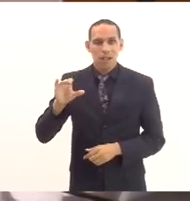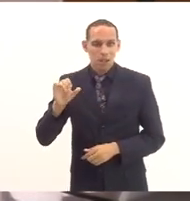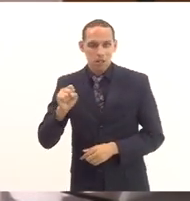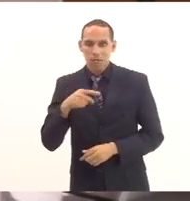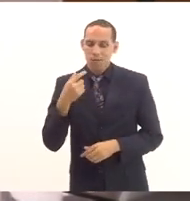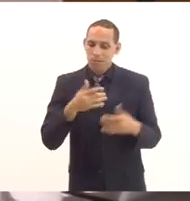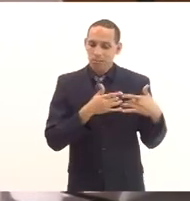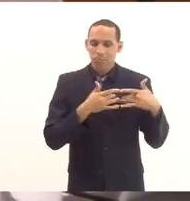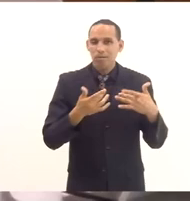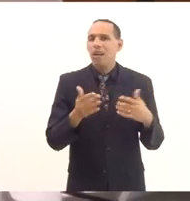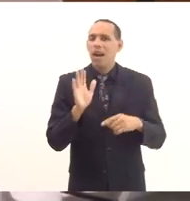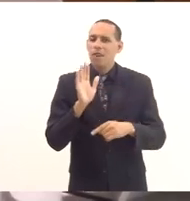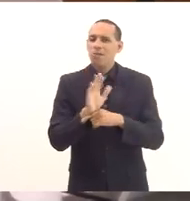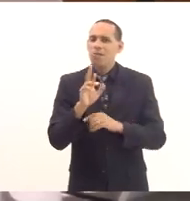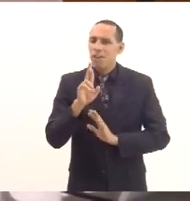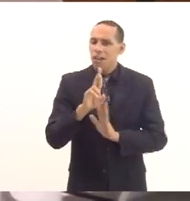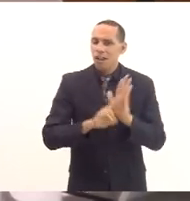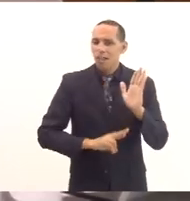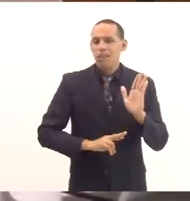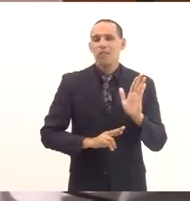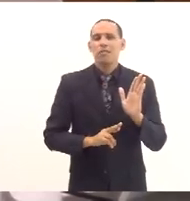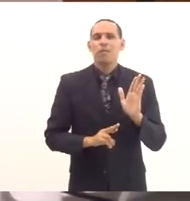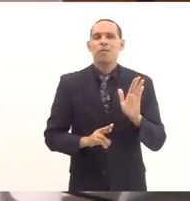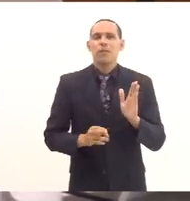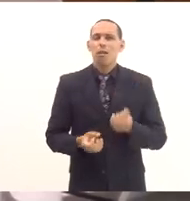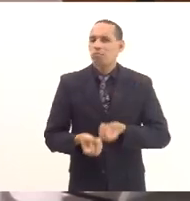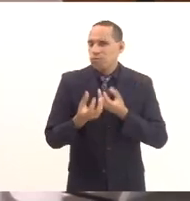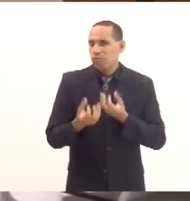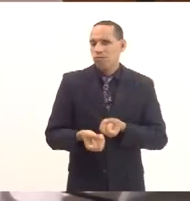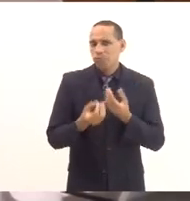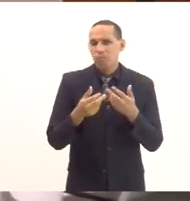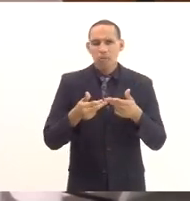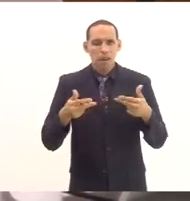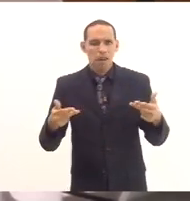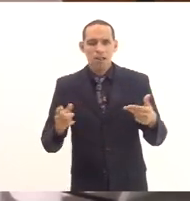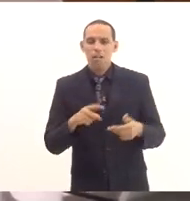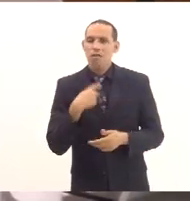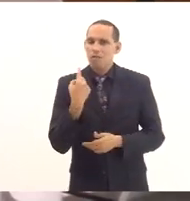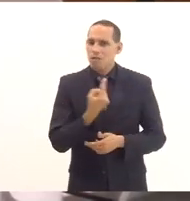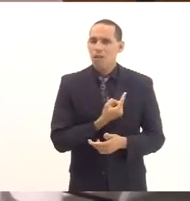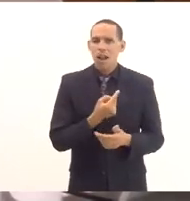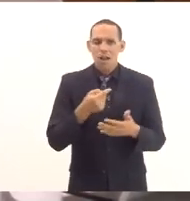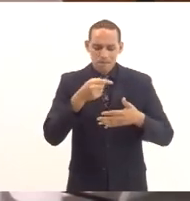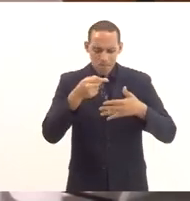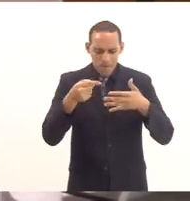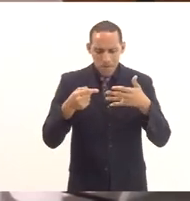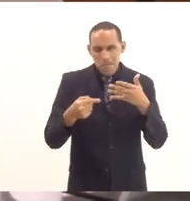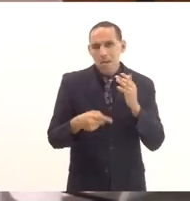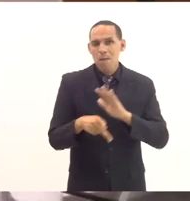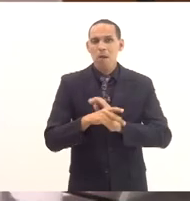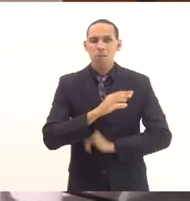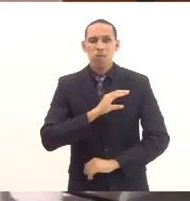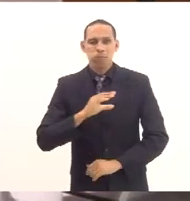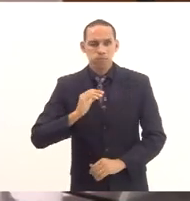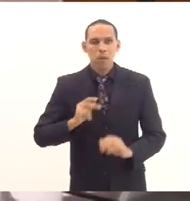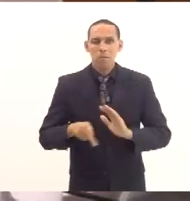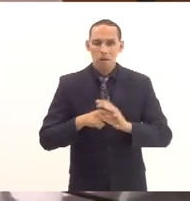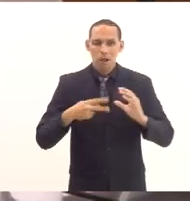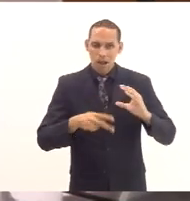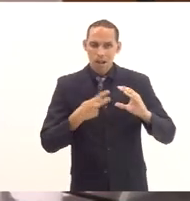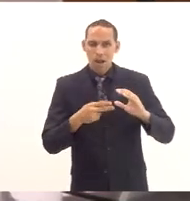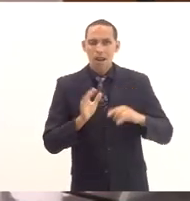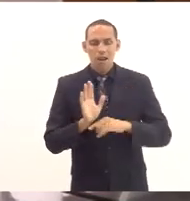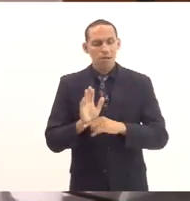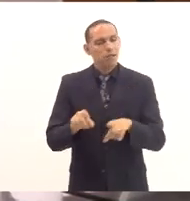disposição para poder ajudar os relatórios ajudar mais informações eles têm muita coisa levantada pelas comissões da Câmara Municipal também